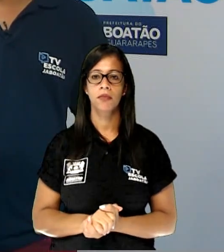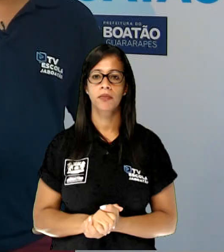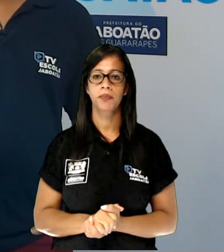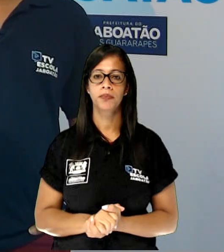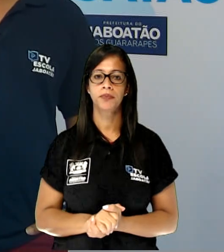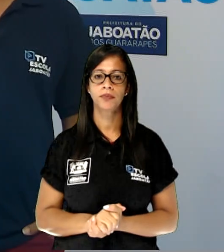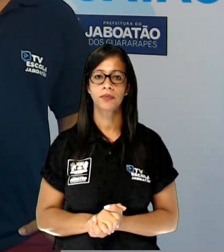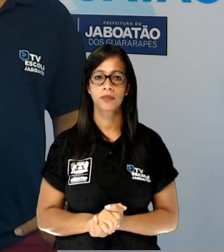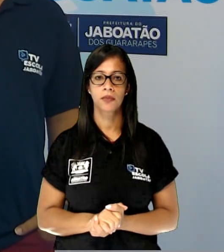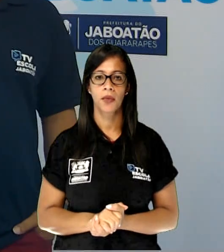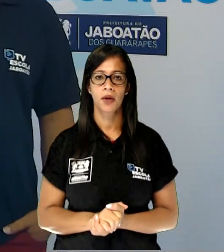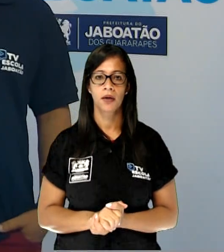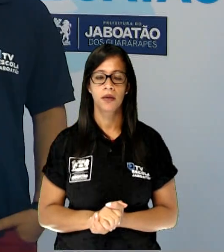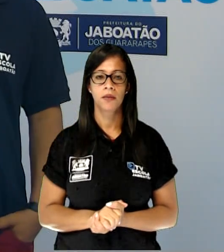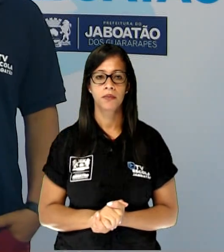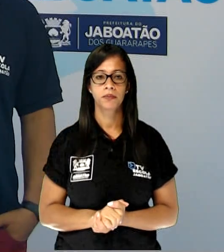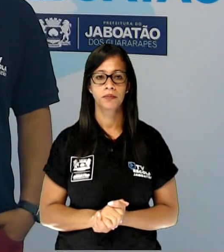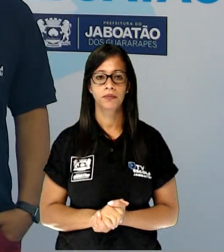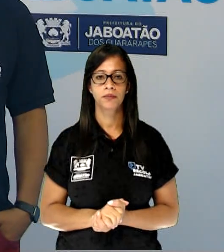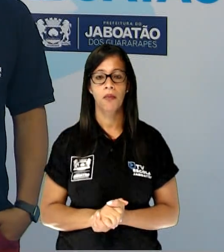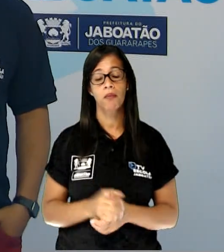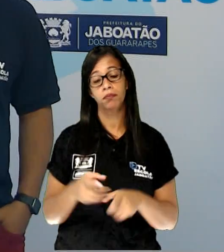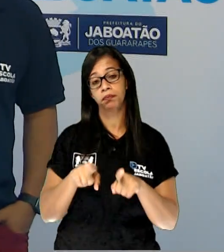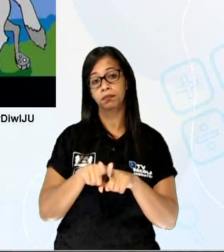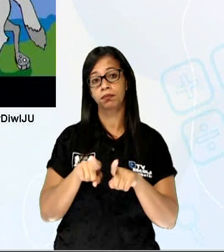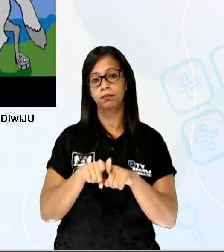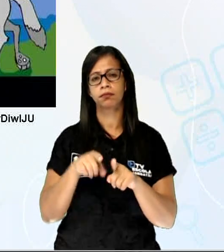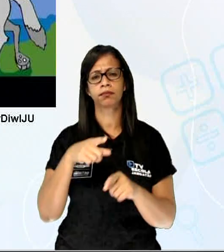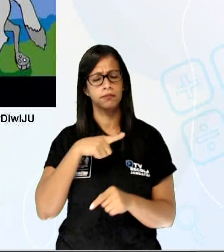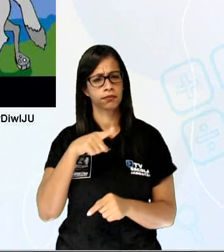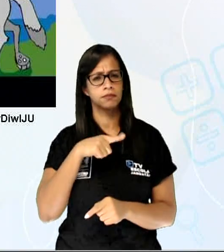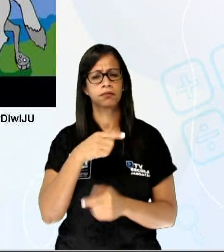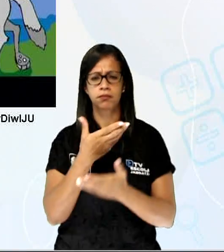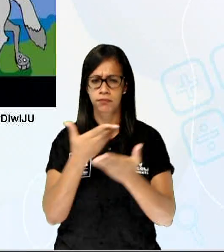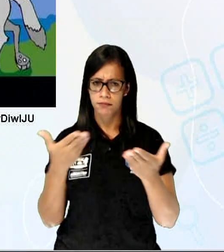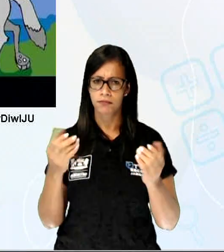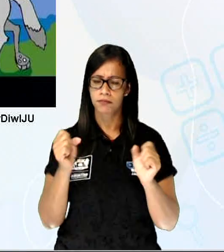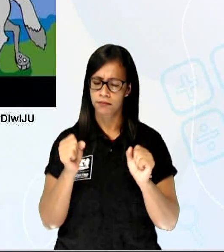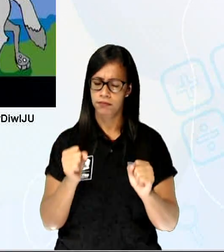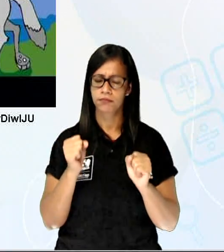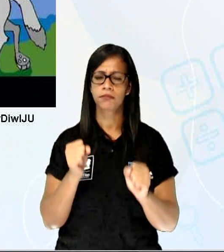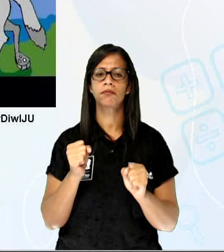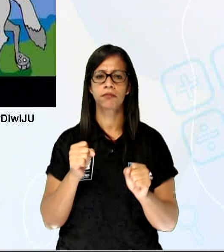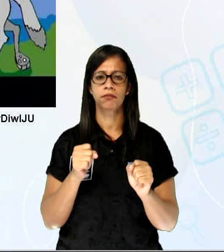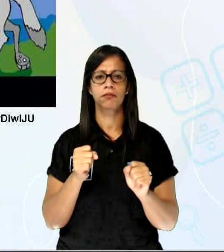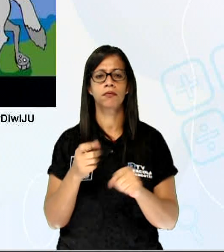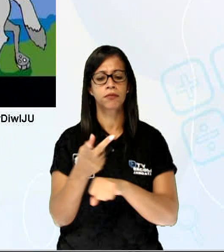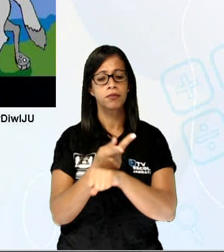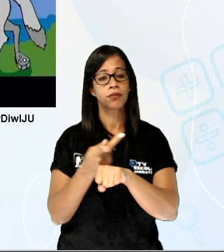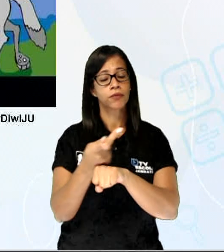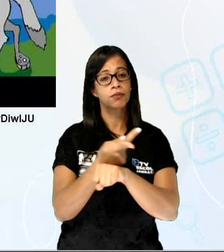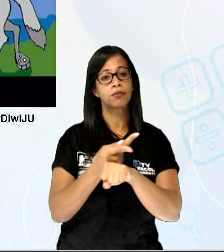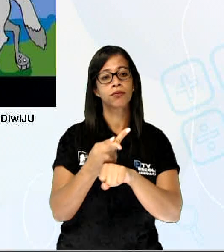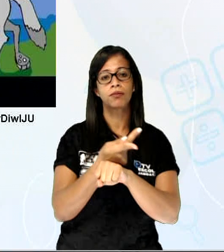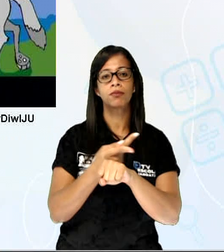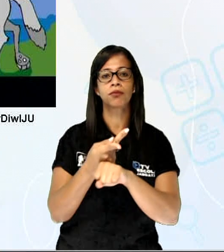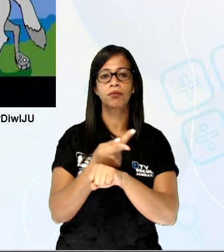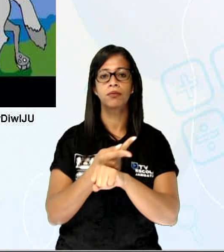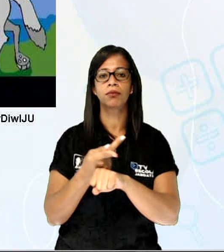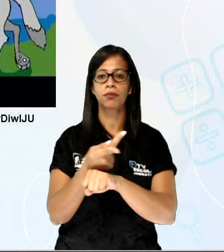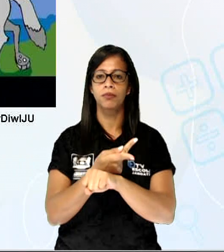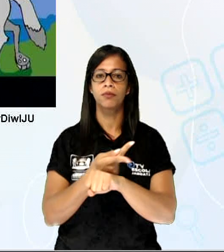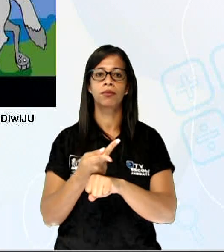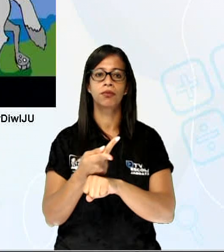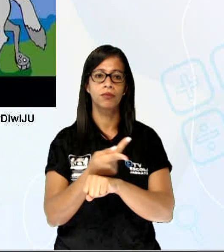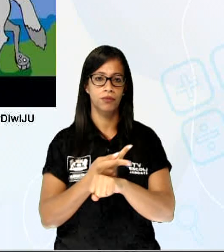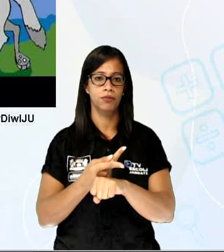orquestra. Agora nós vamos à indicação, né? A indicação que eu passo para vocês hoje é o seguinte: é a